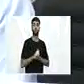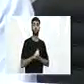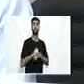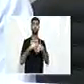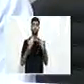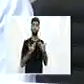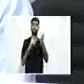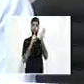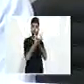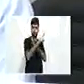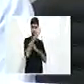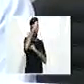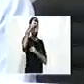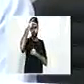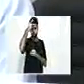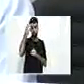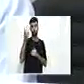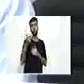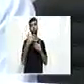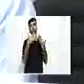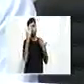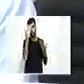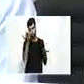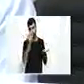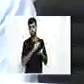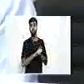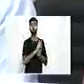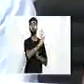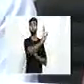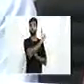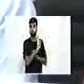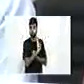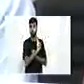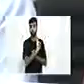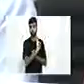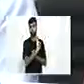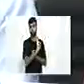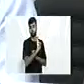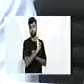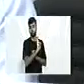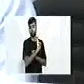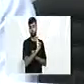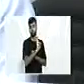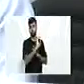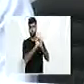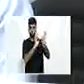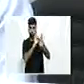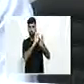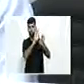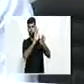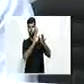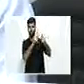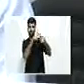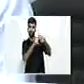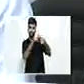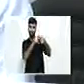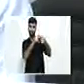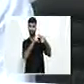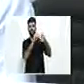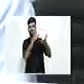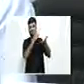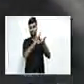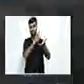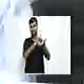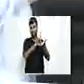e questionamos o Executivo sobre o Executivo fez lá uma retratação viu que